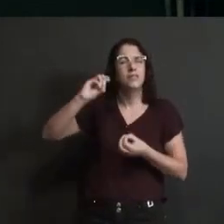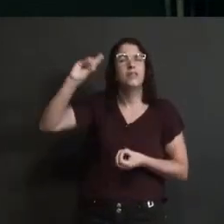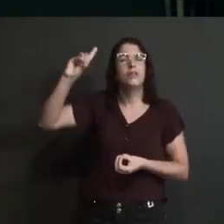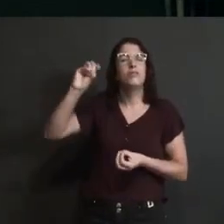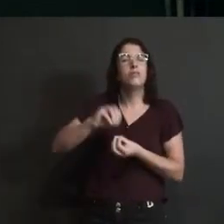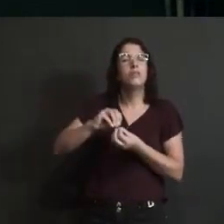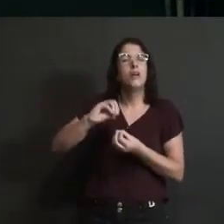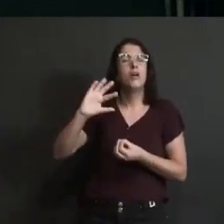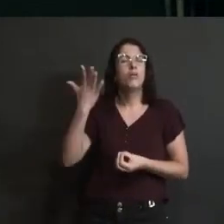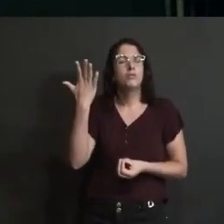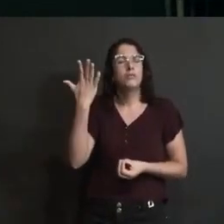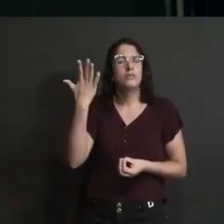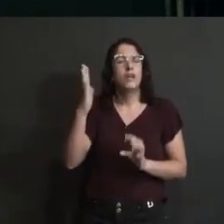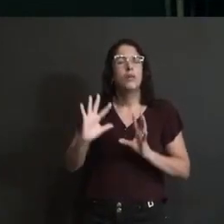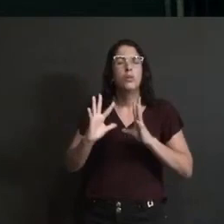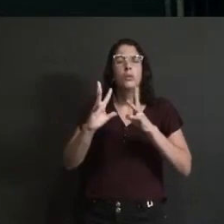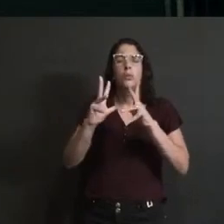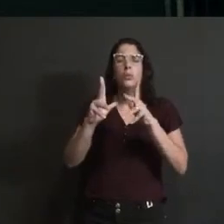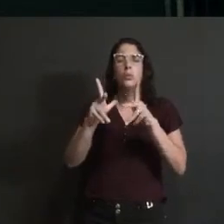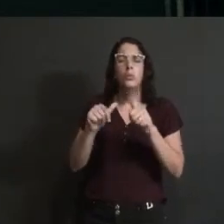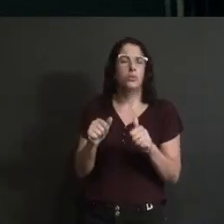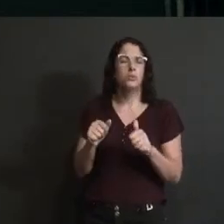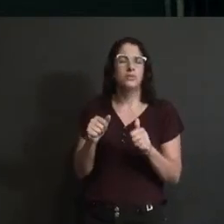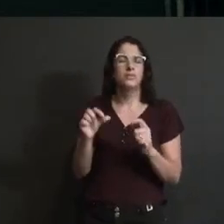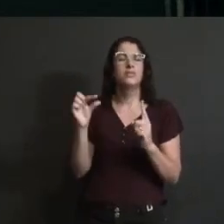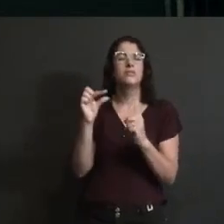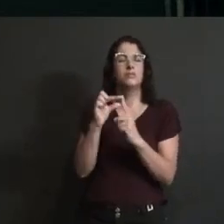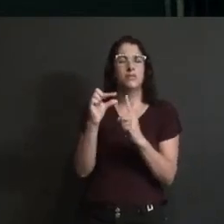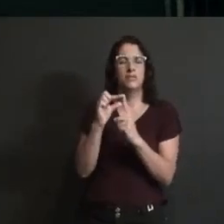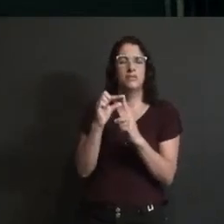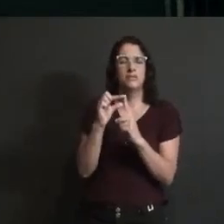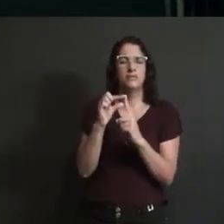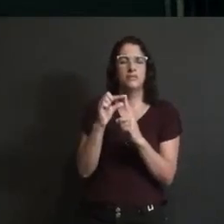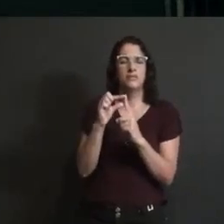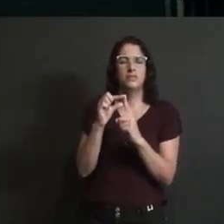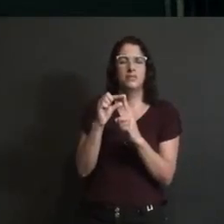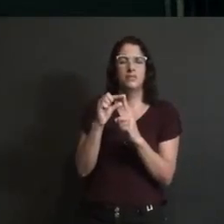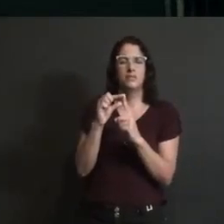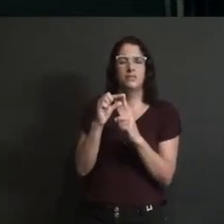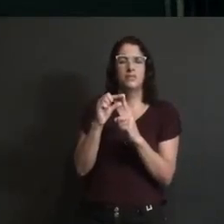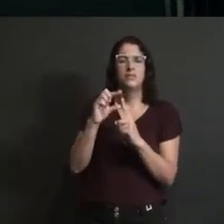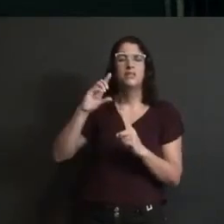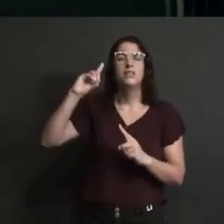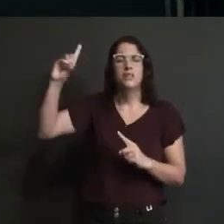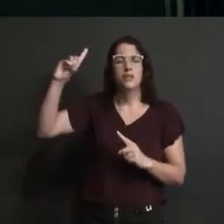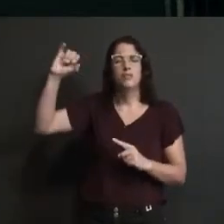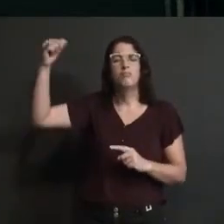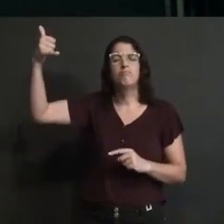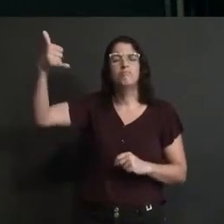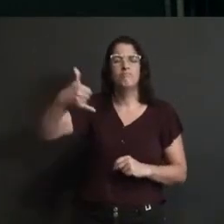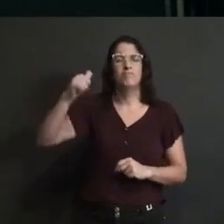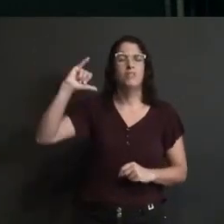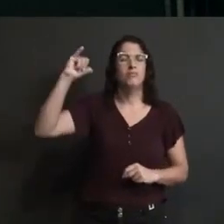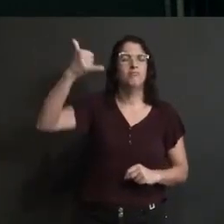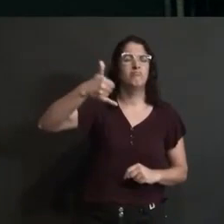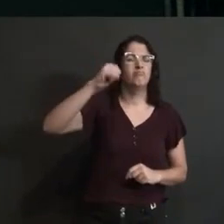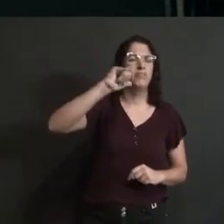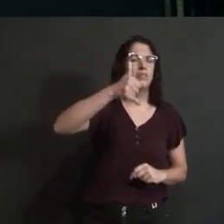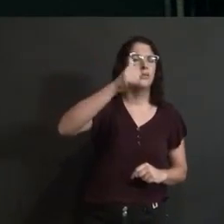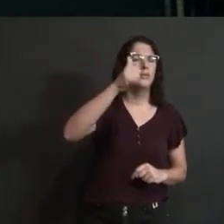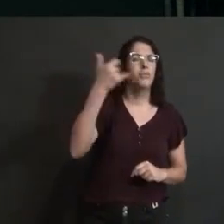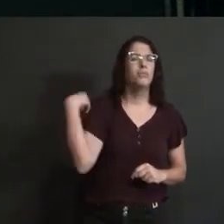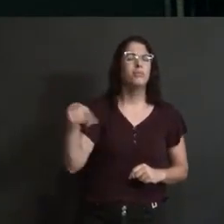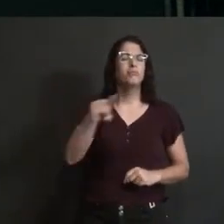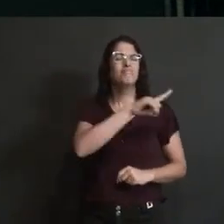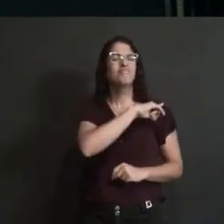casa todas as palavras que o Senhor liberou sobre nós,